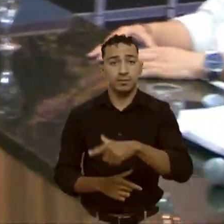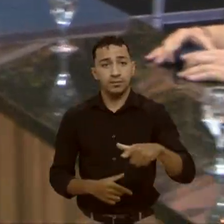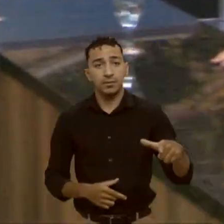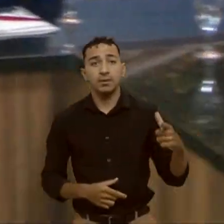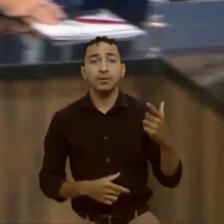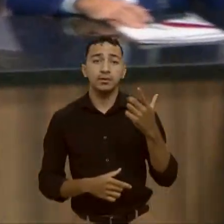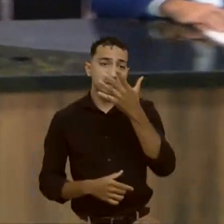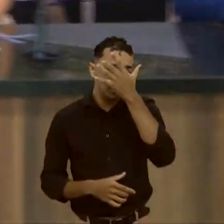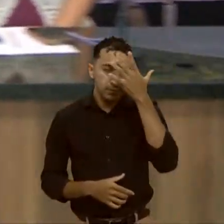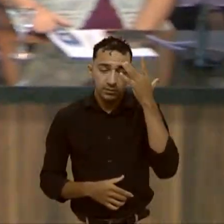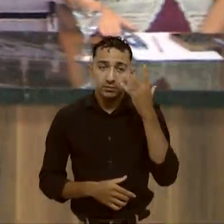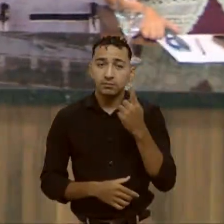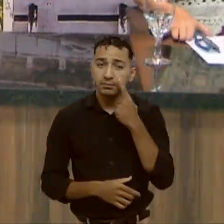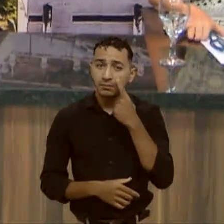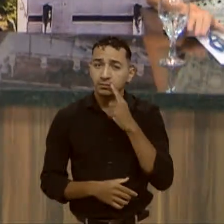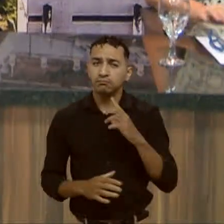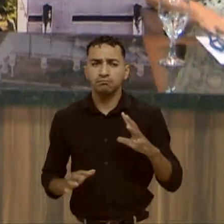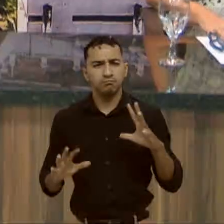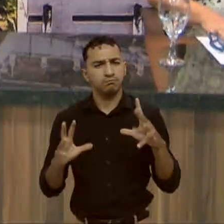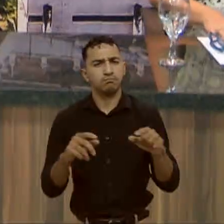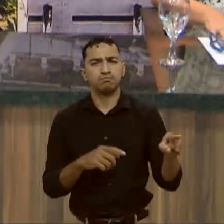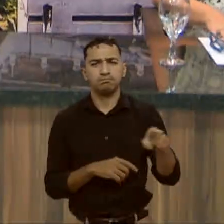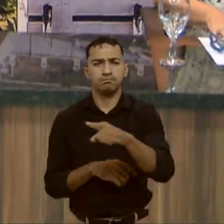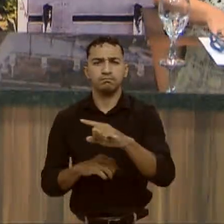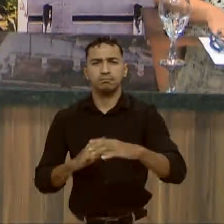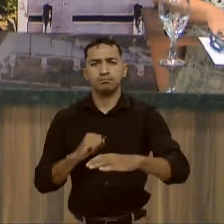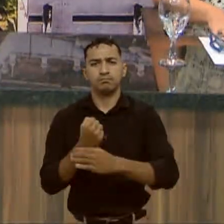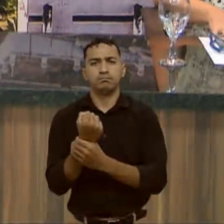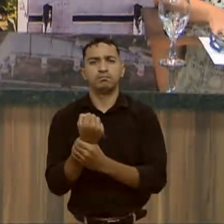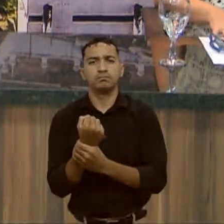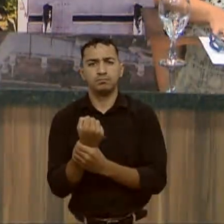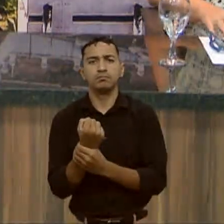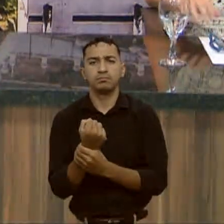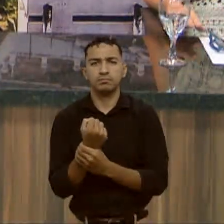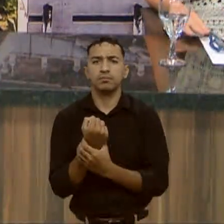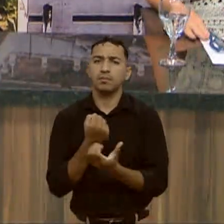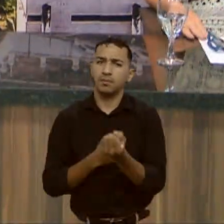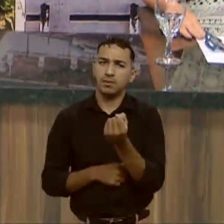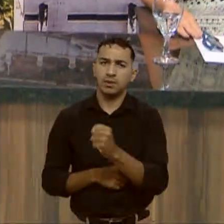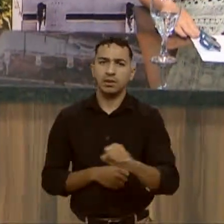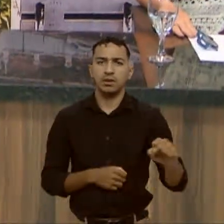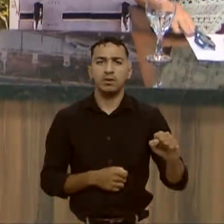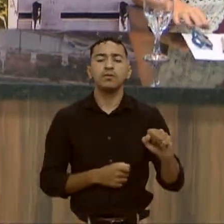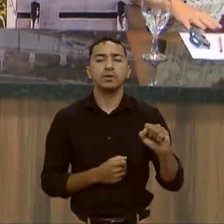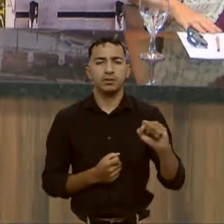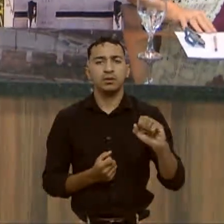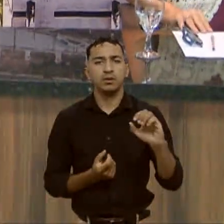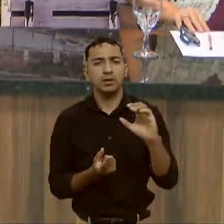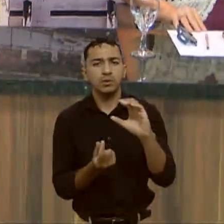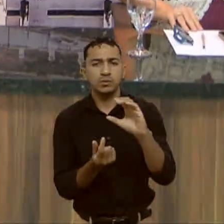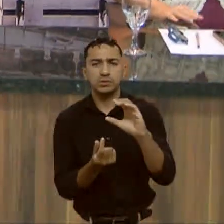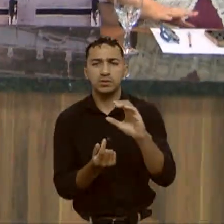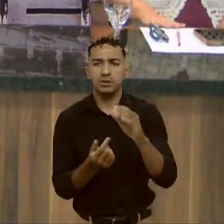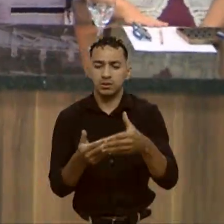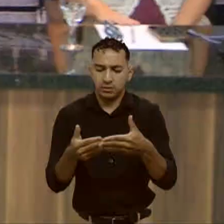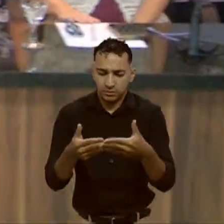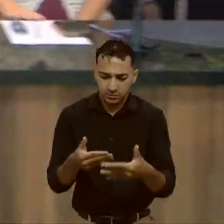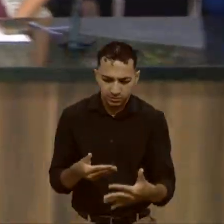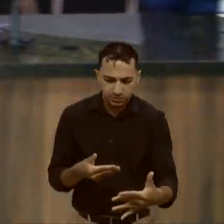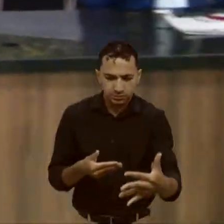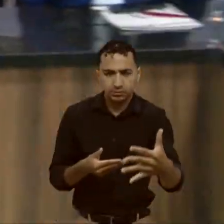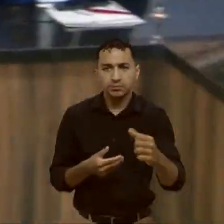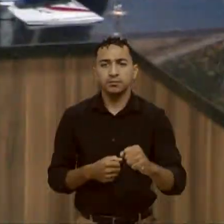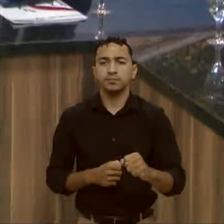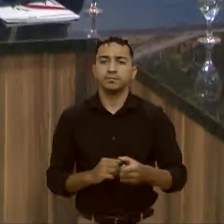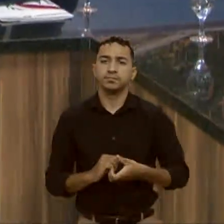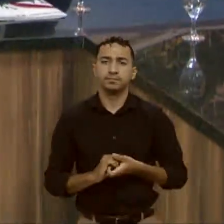vendo, estão preparados e estarão para defender o consumidor aí nos próximos dias aí nessa Black Friday. Deixa